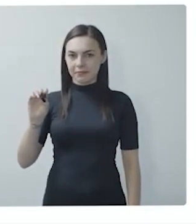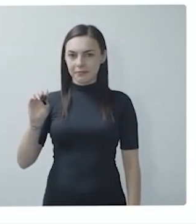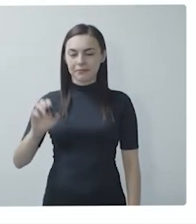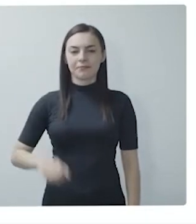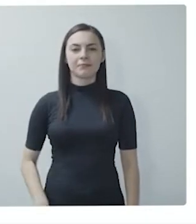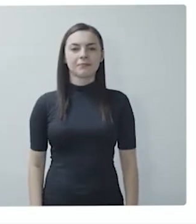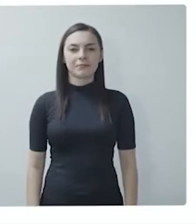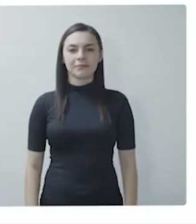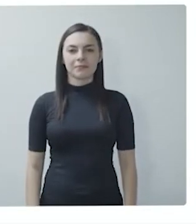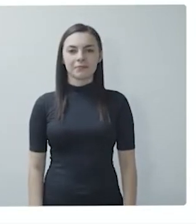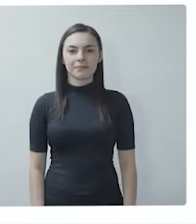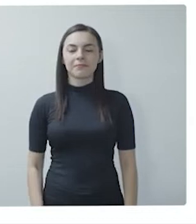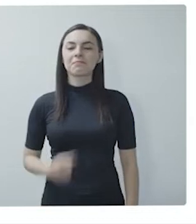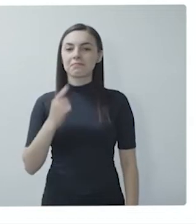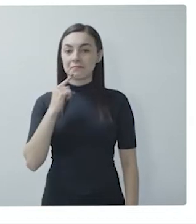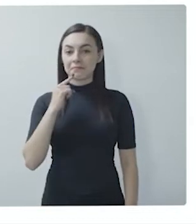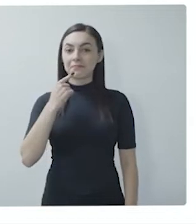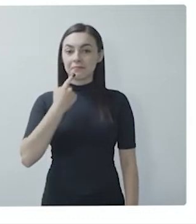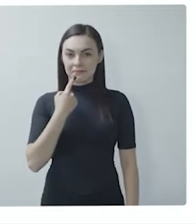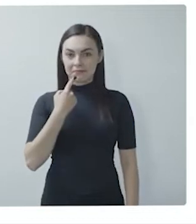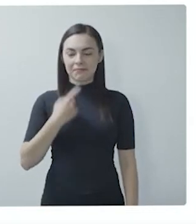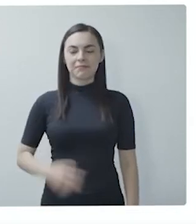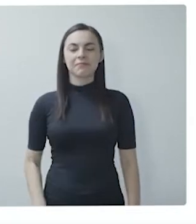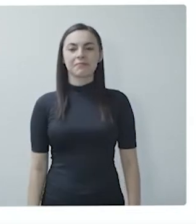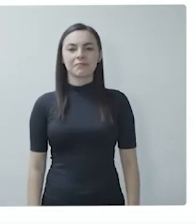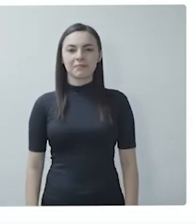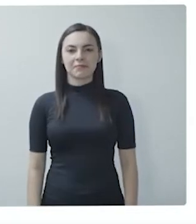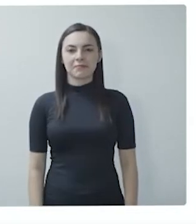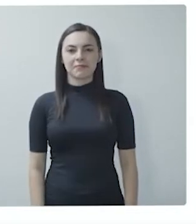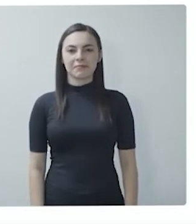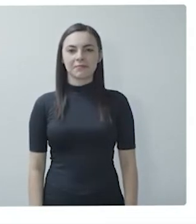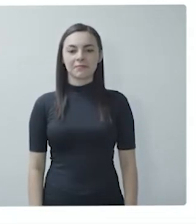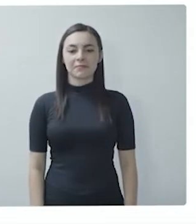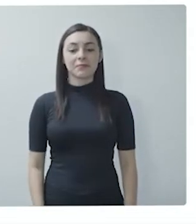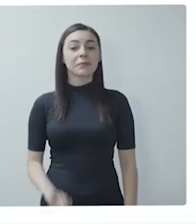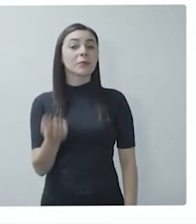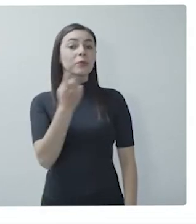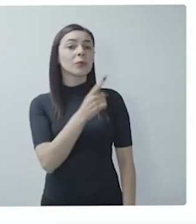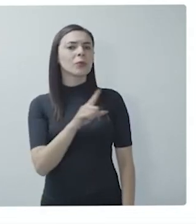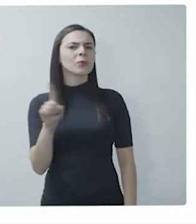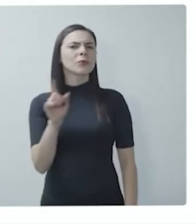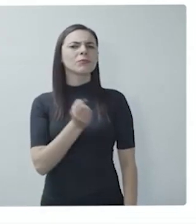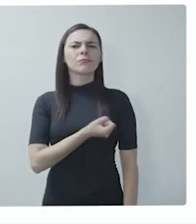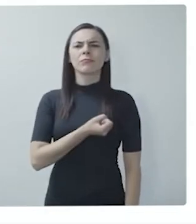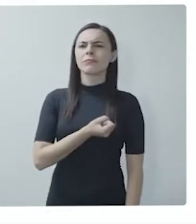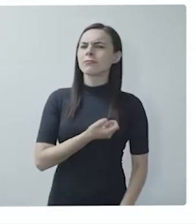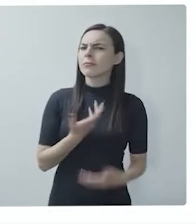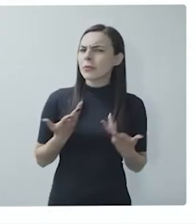letra O, limão. E agora o último, que número que é?